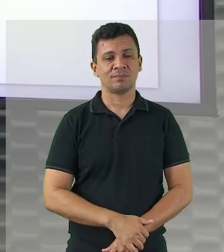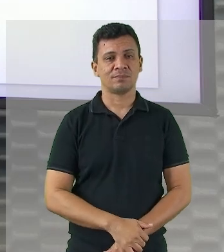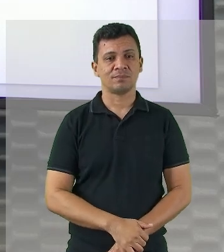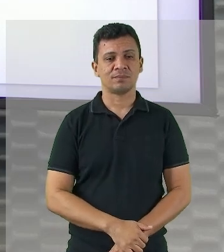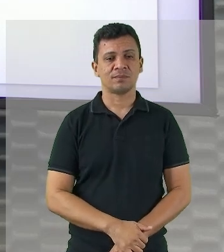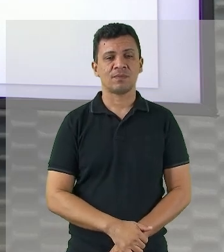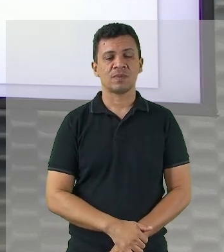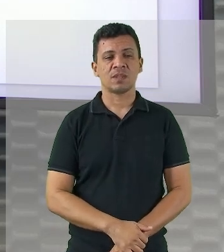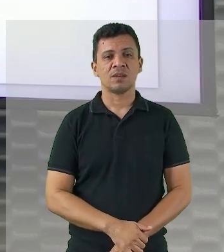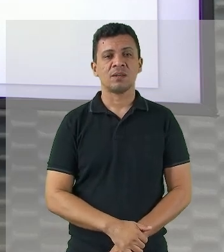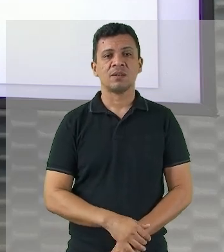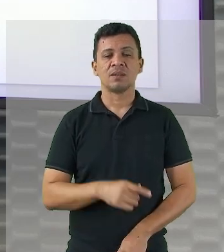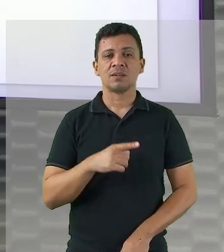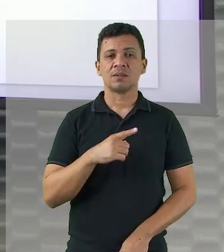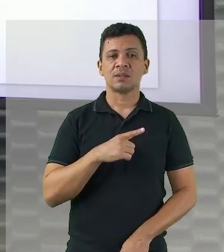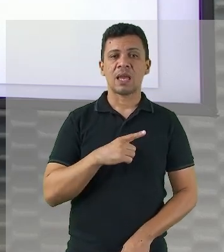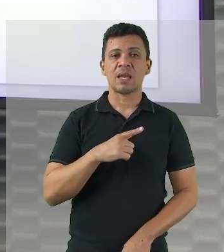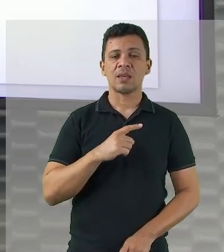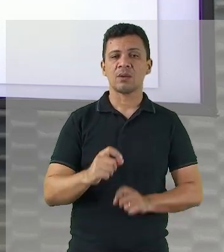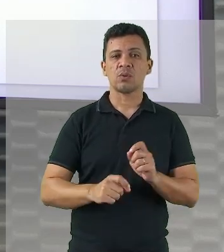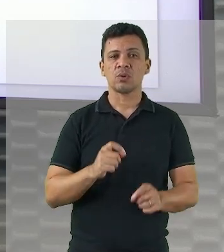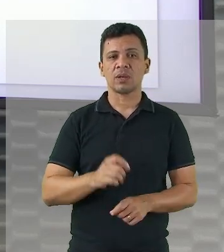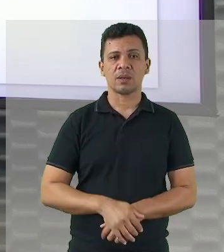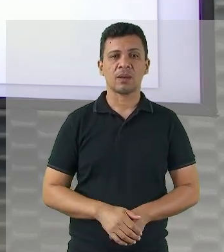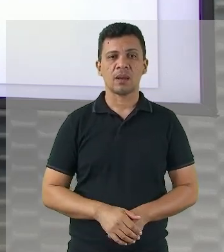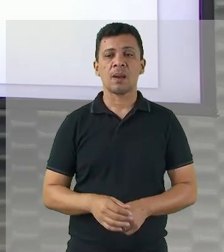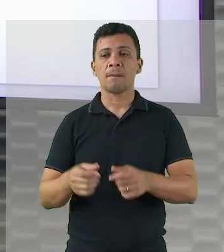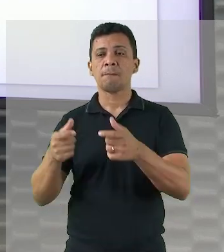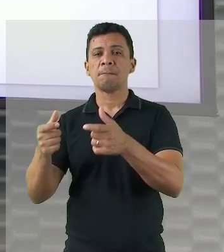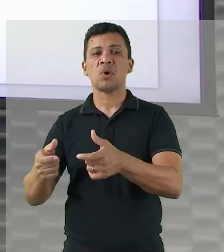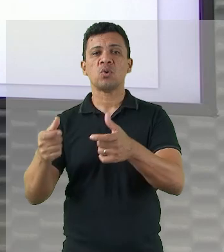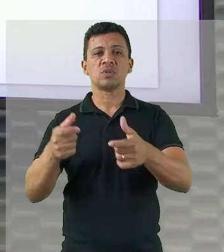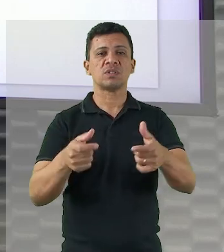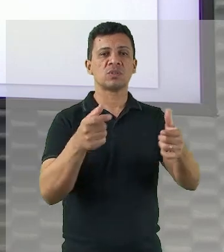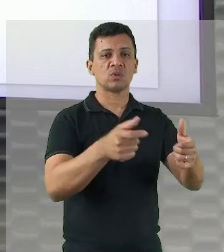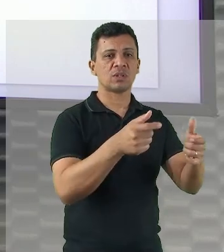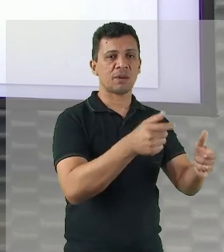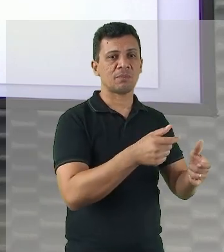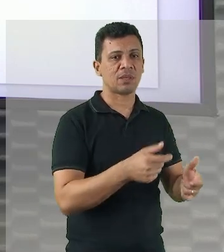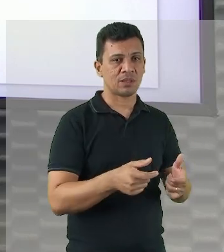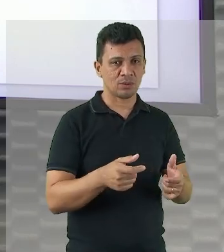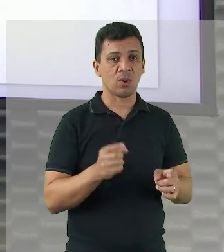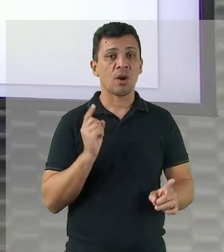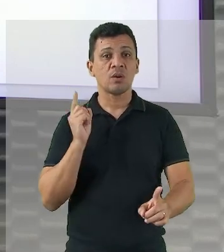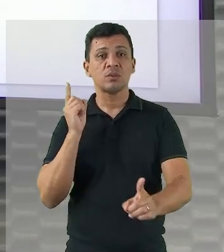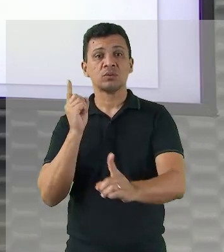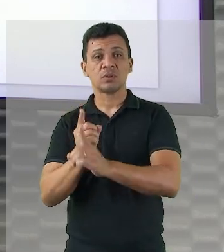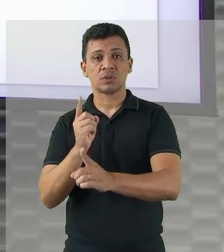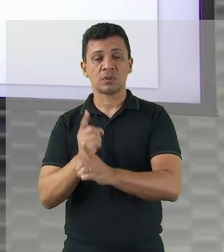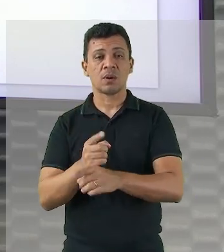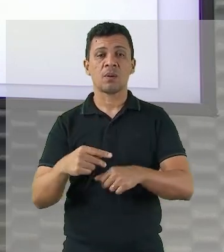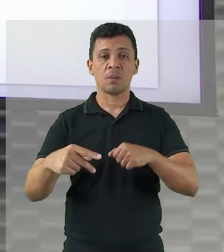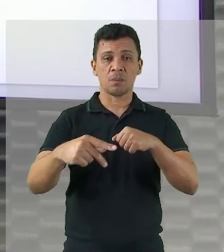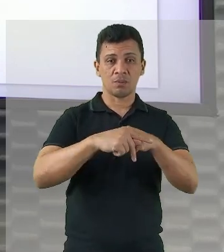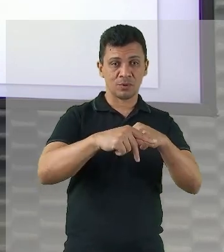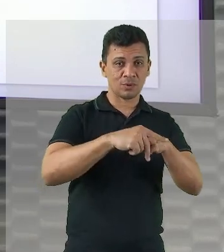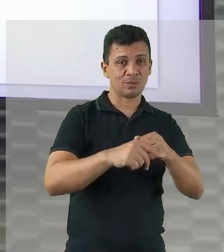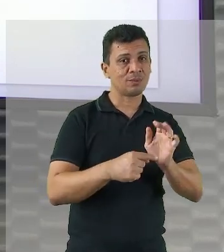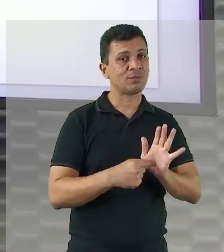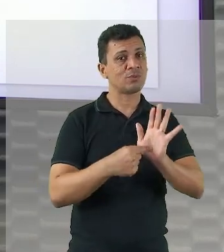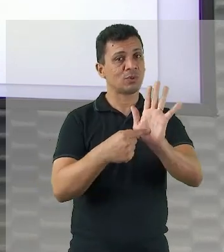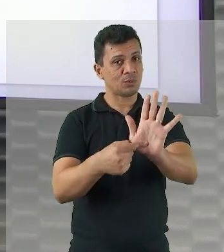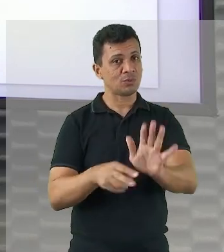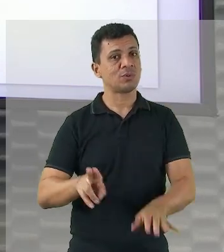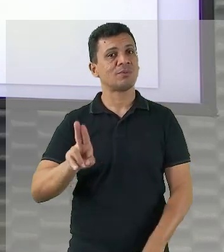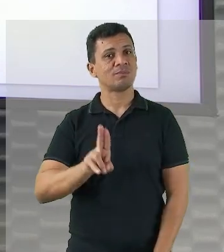Então, eu dou essa ideia de posicionamento, de localização, usando os pronomes demonstrativos. E aí